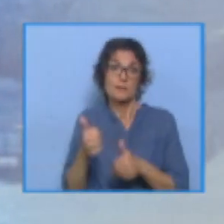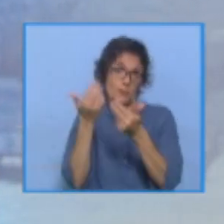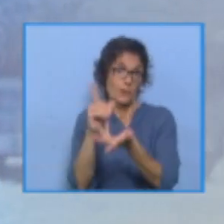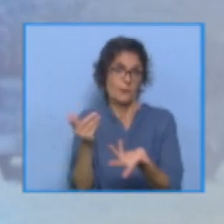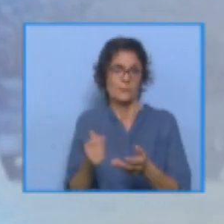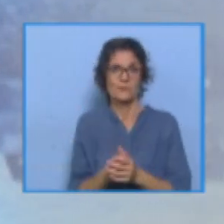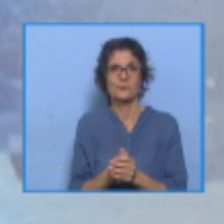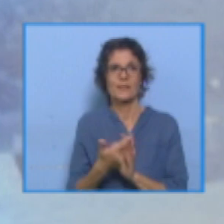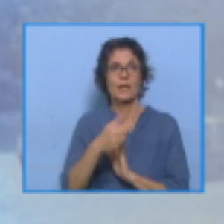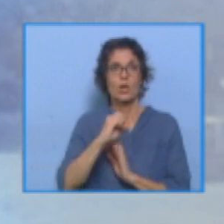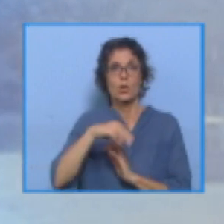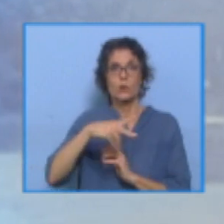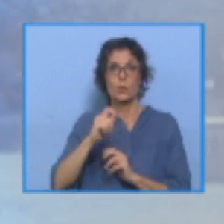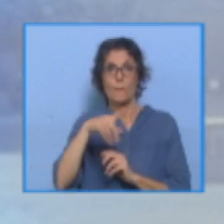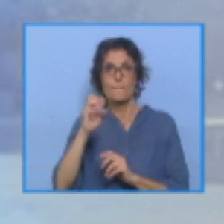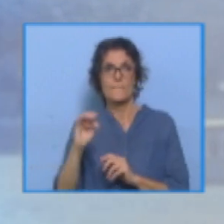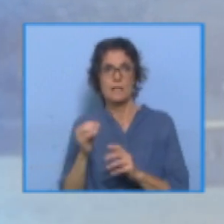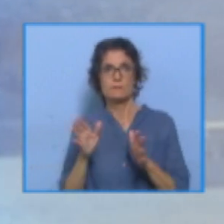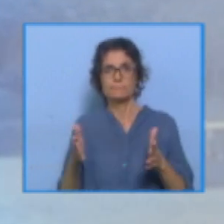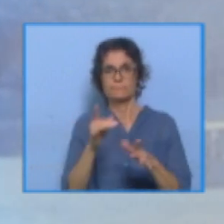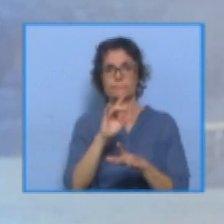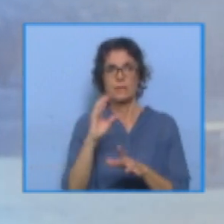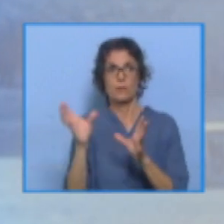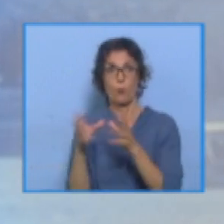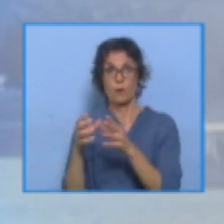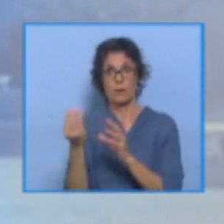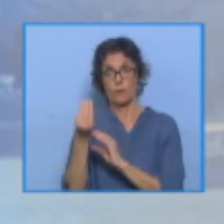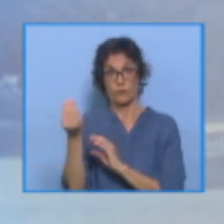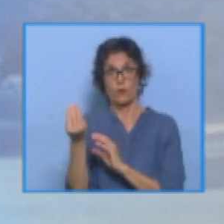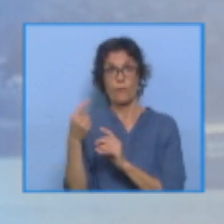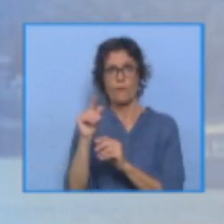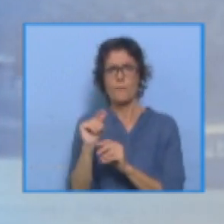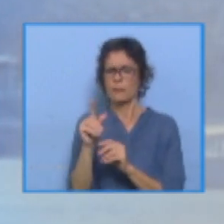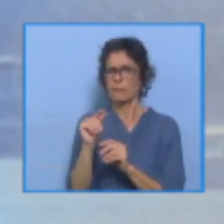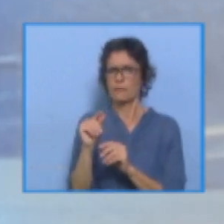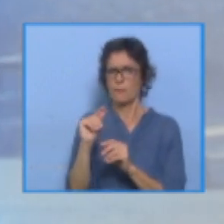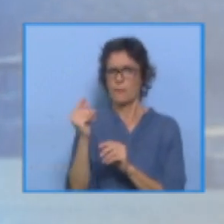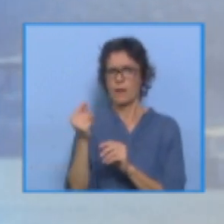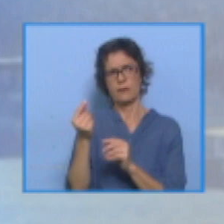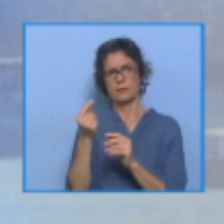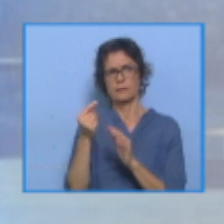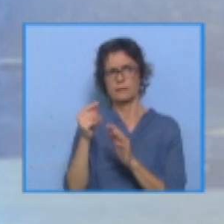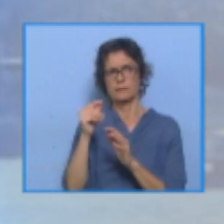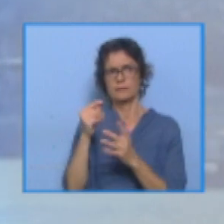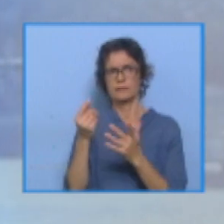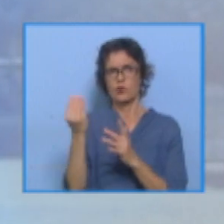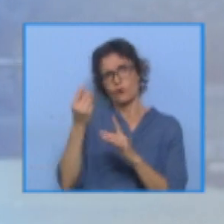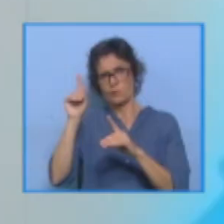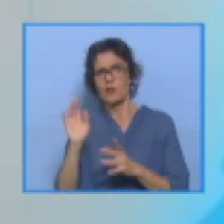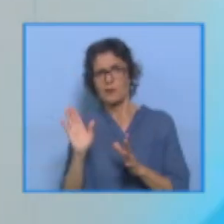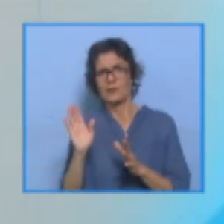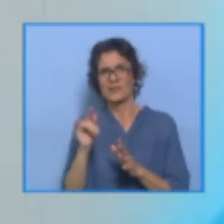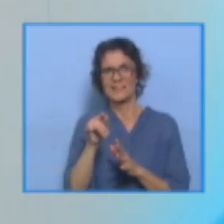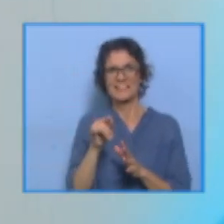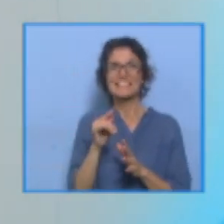é promovido pelas equipas jovens de Nossa Senhora, mas não se destina apenas a jovens, portanto é para quem quiser exatamente, para quem estar quiser presente, não exatamente,